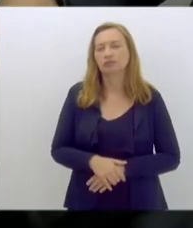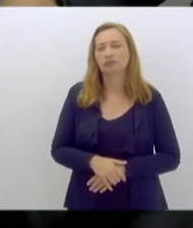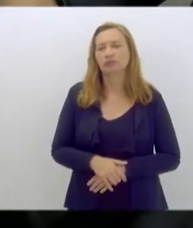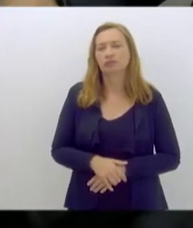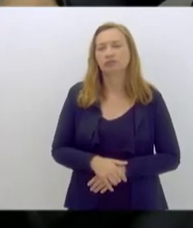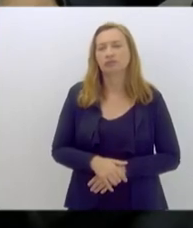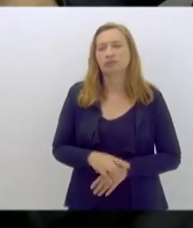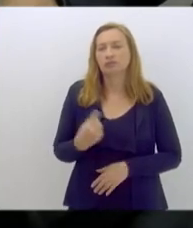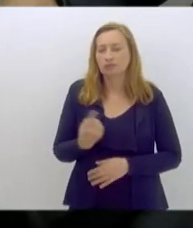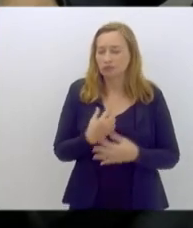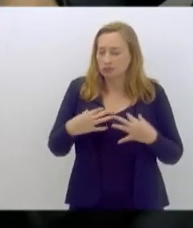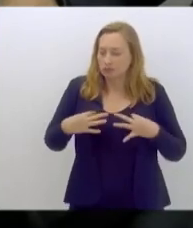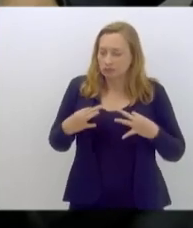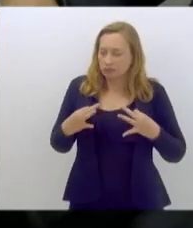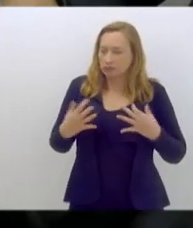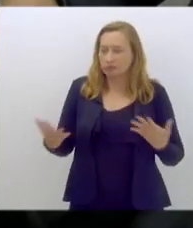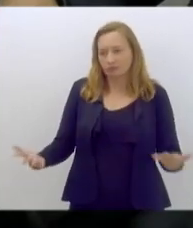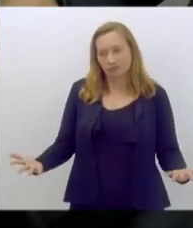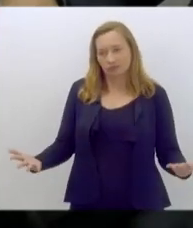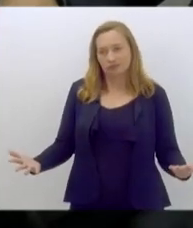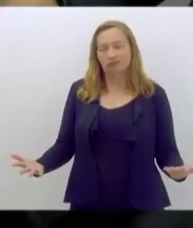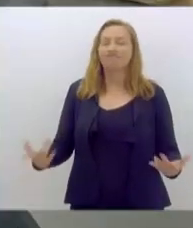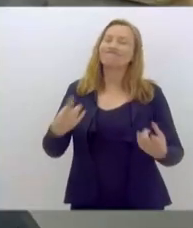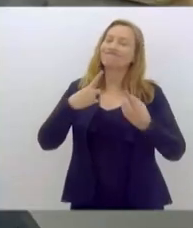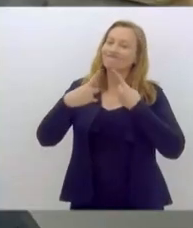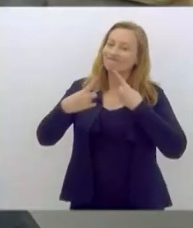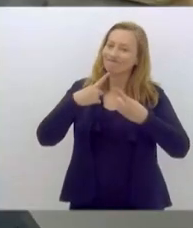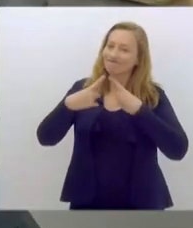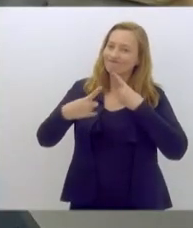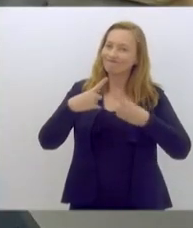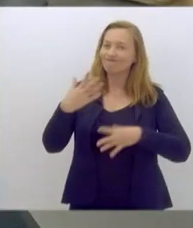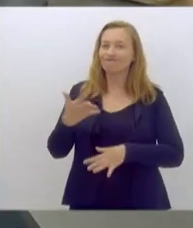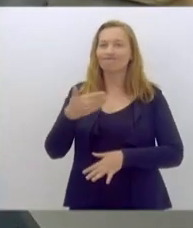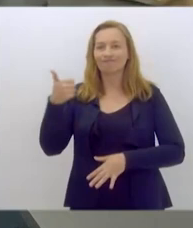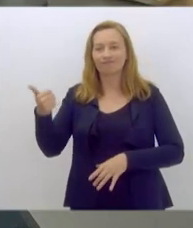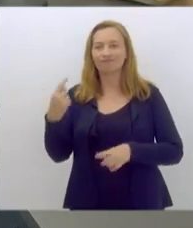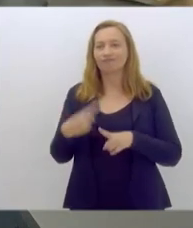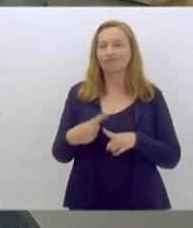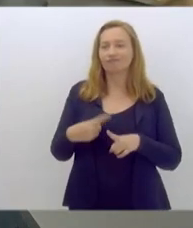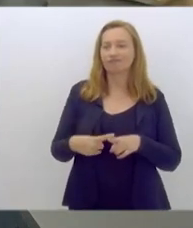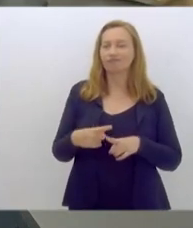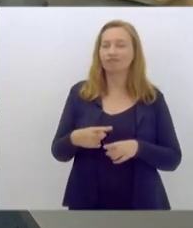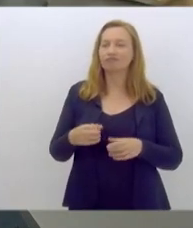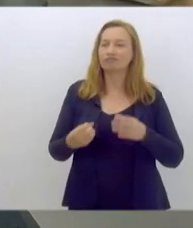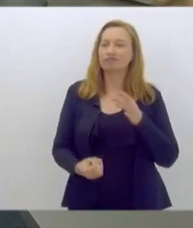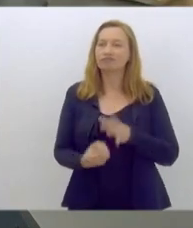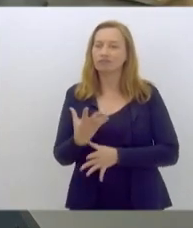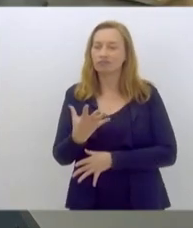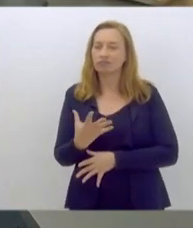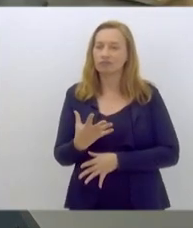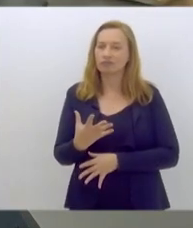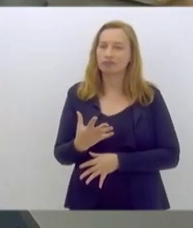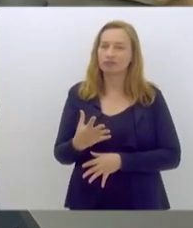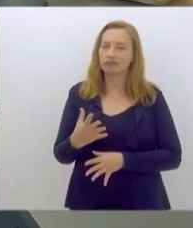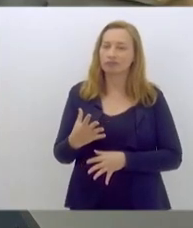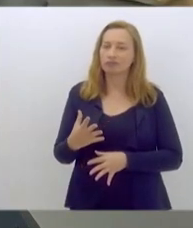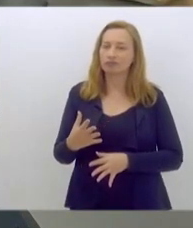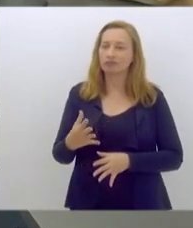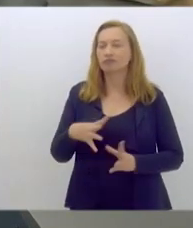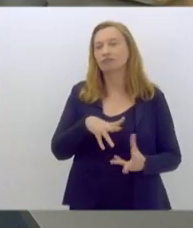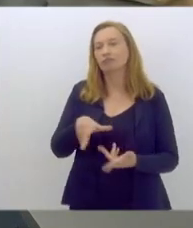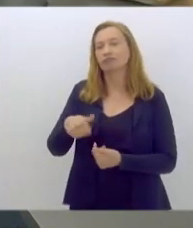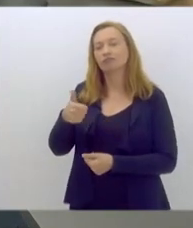que nós estamos abertos a discussão ao aprimoramento porque é assim que a gente constrói um Horizonte melhor